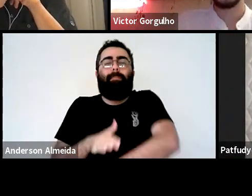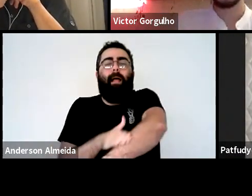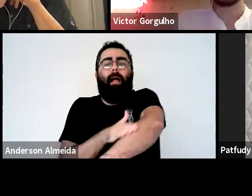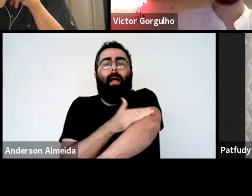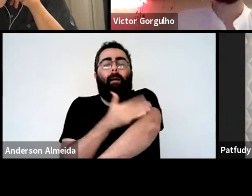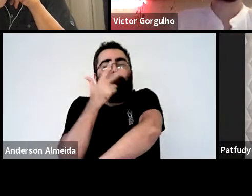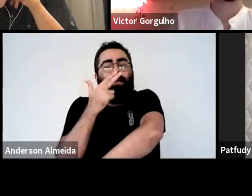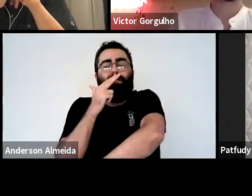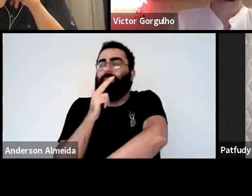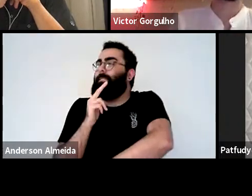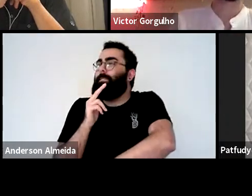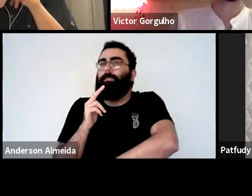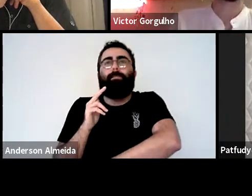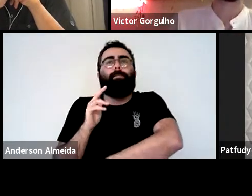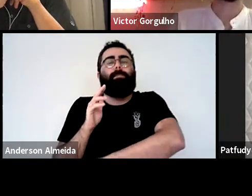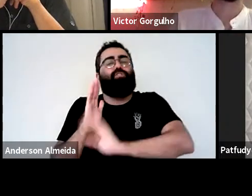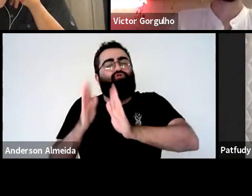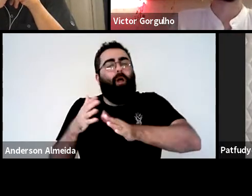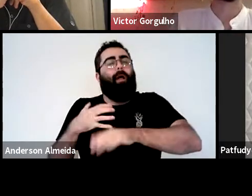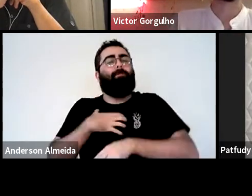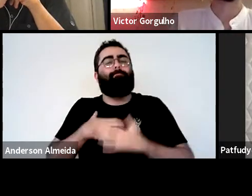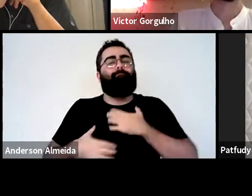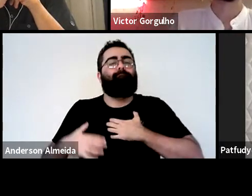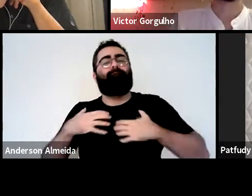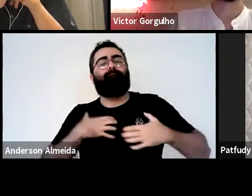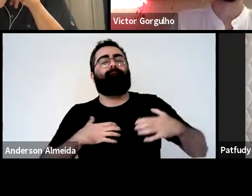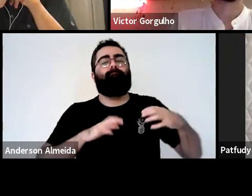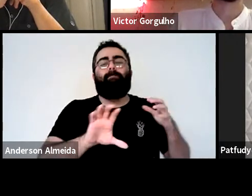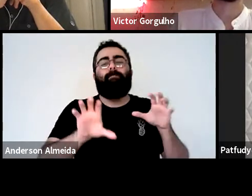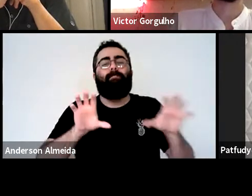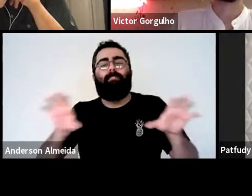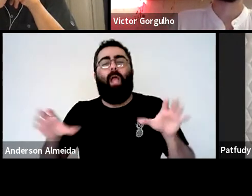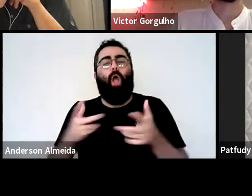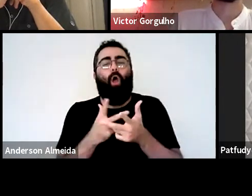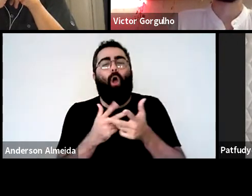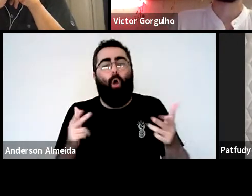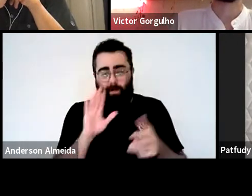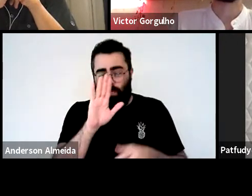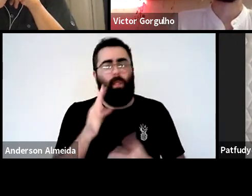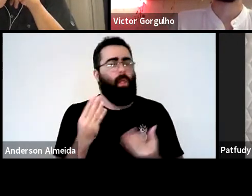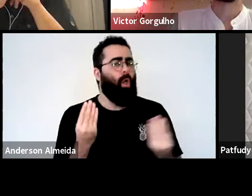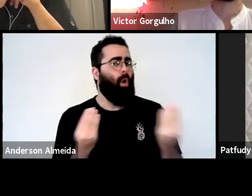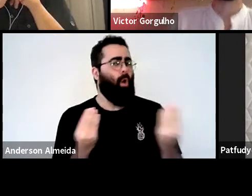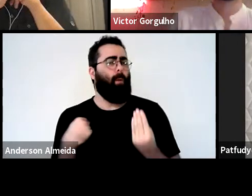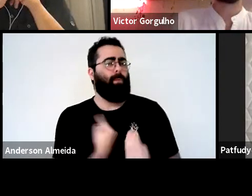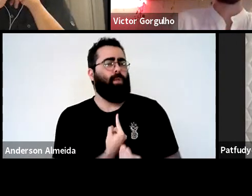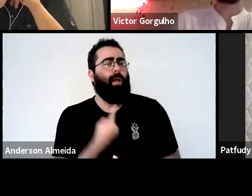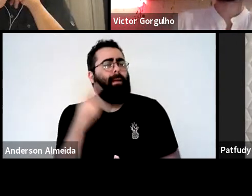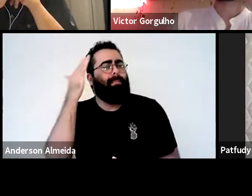pelo entendimento. E que talvez um caminho para livrar